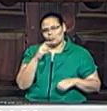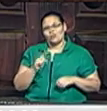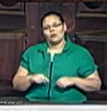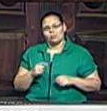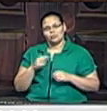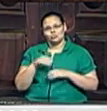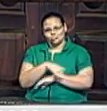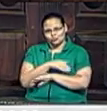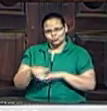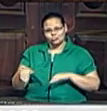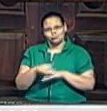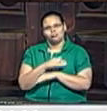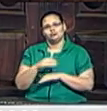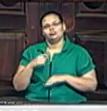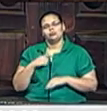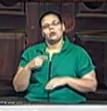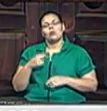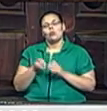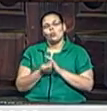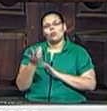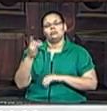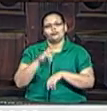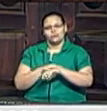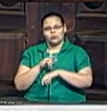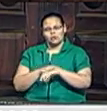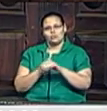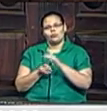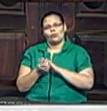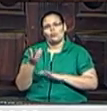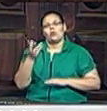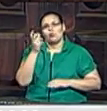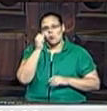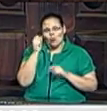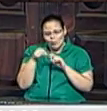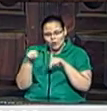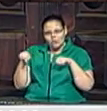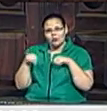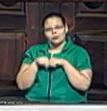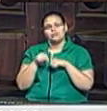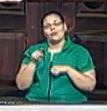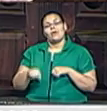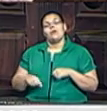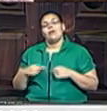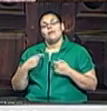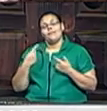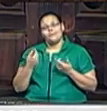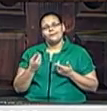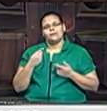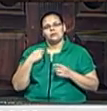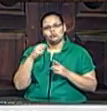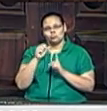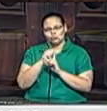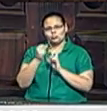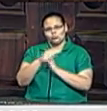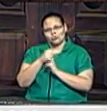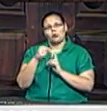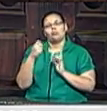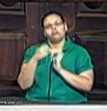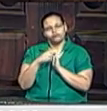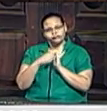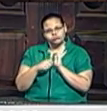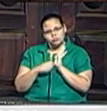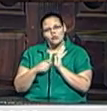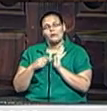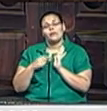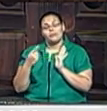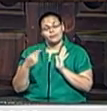asfaltada, quantos quartos, quantos banheiros. Então, esse cadastro social, ele é importante na hora de